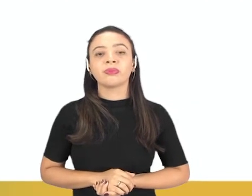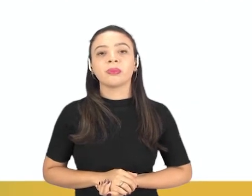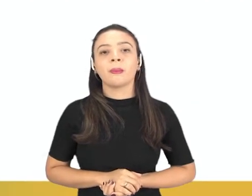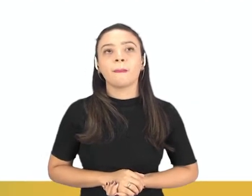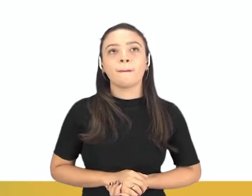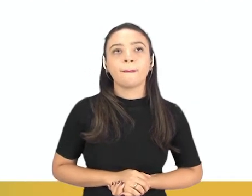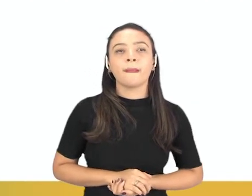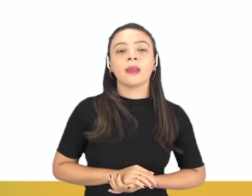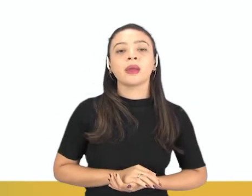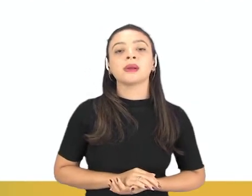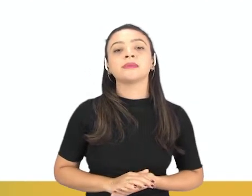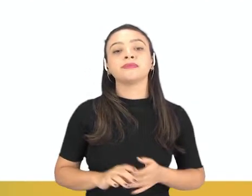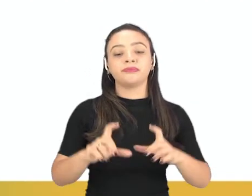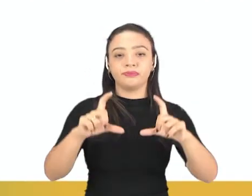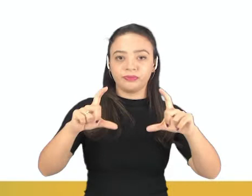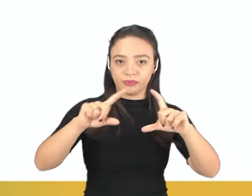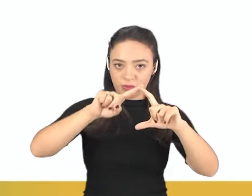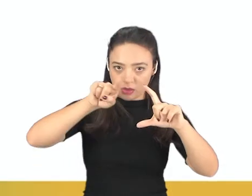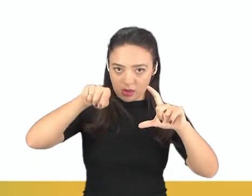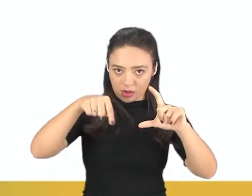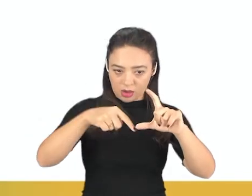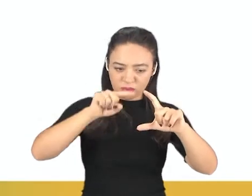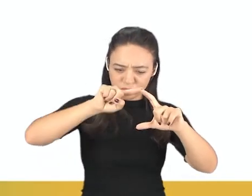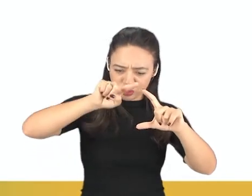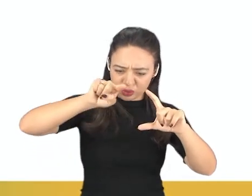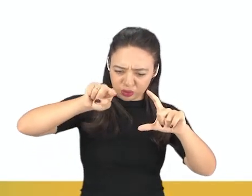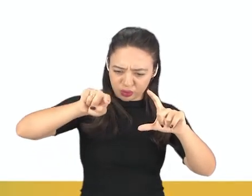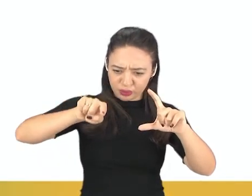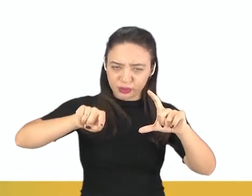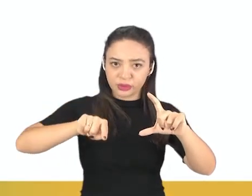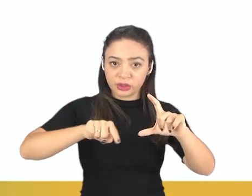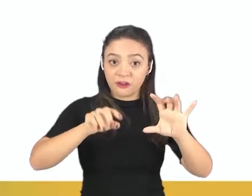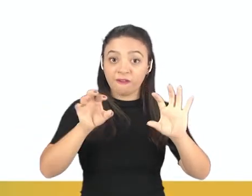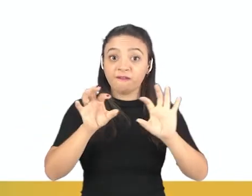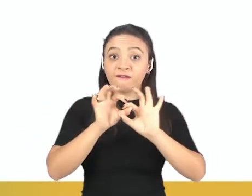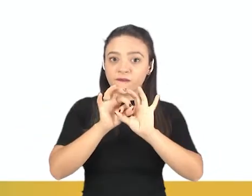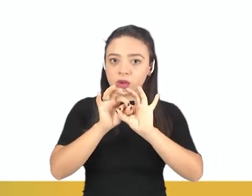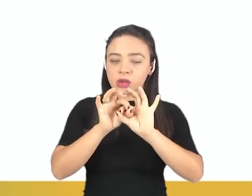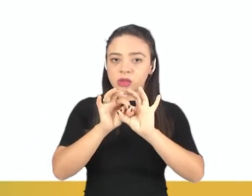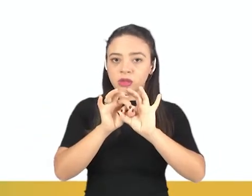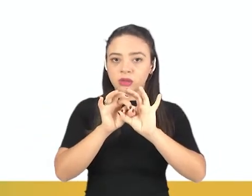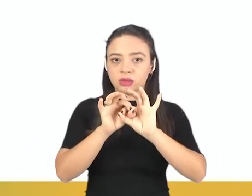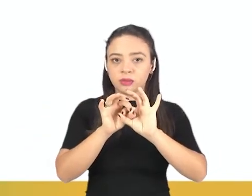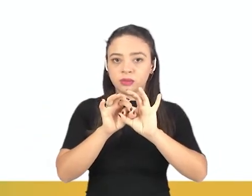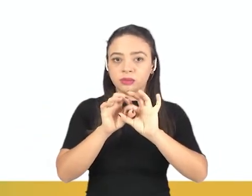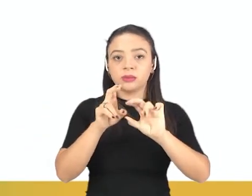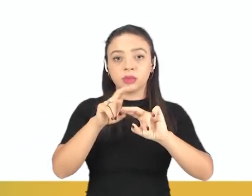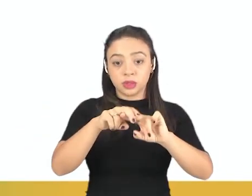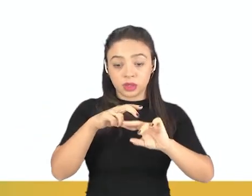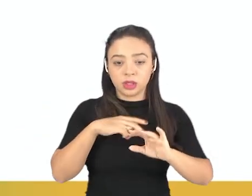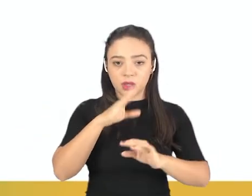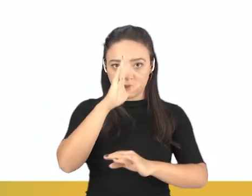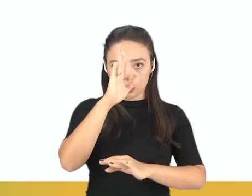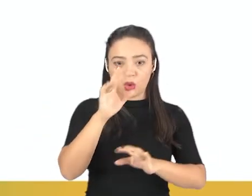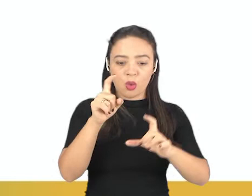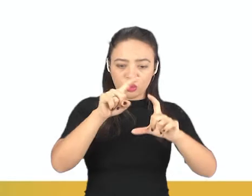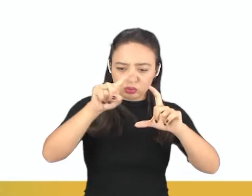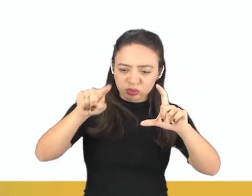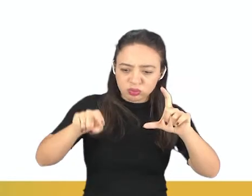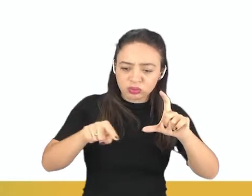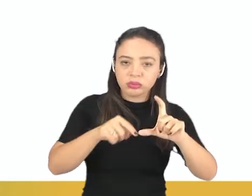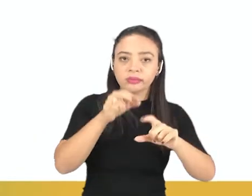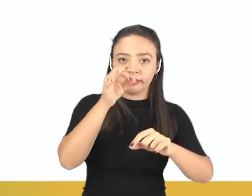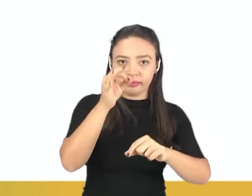e a circunferência é uma linha fechada portanto ela limita uma região no plano Essa